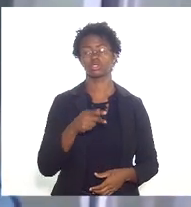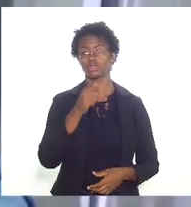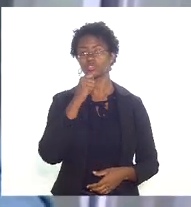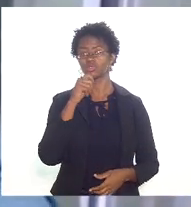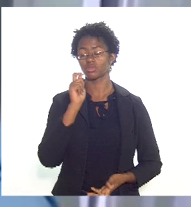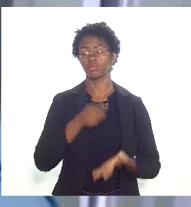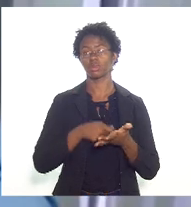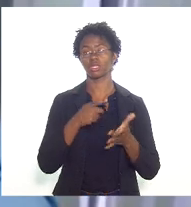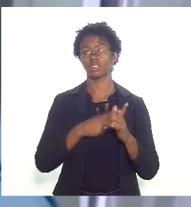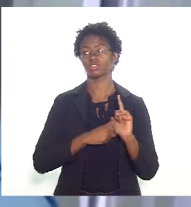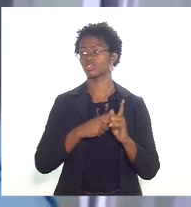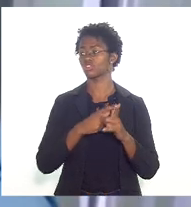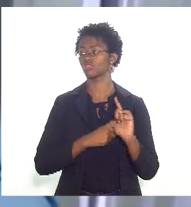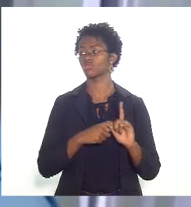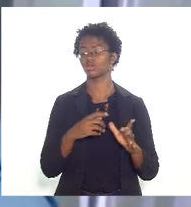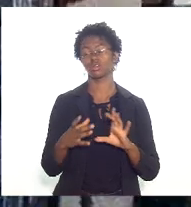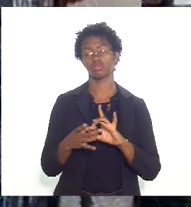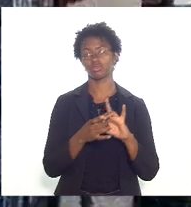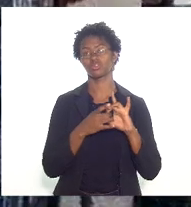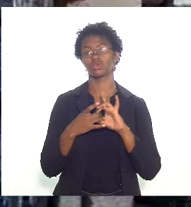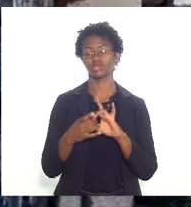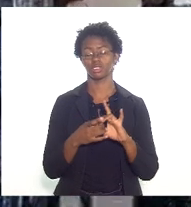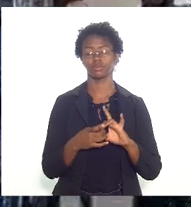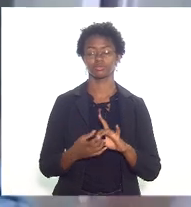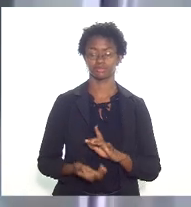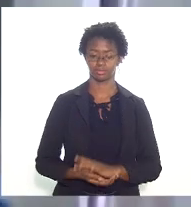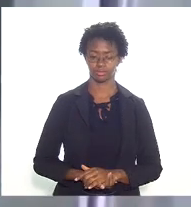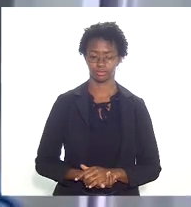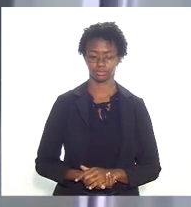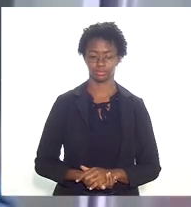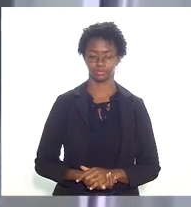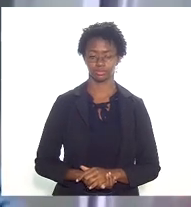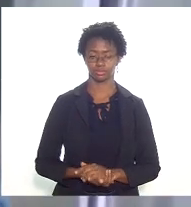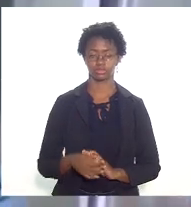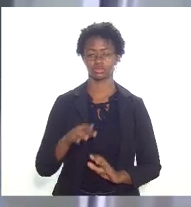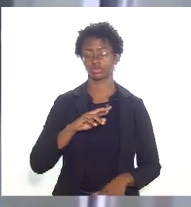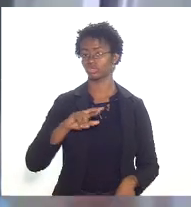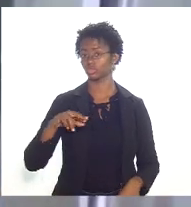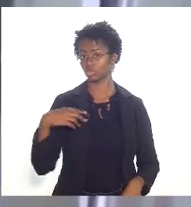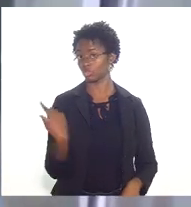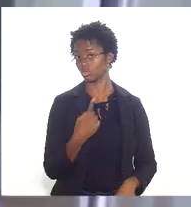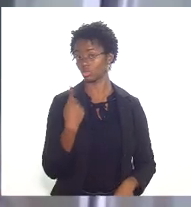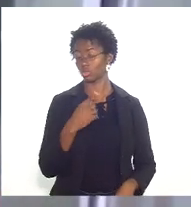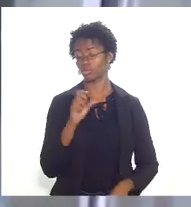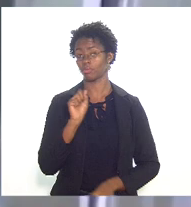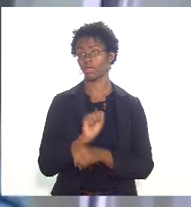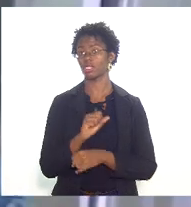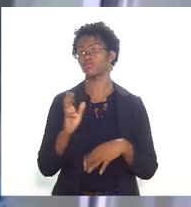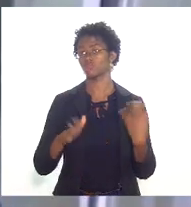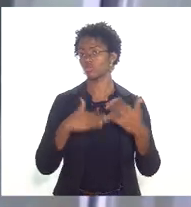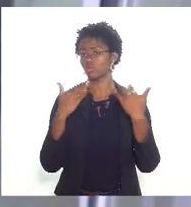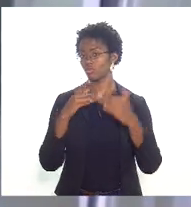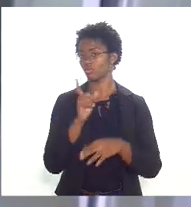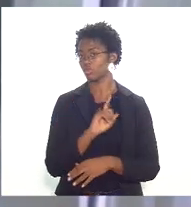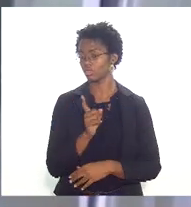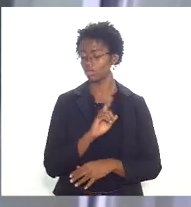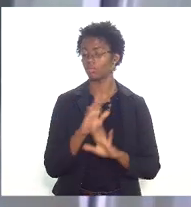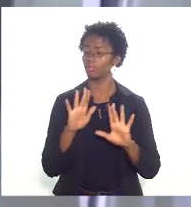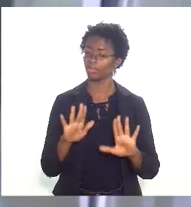dívidas com a união de tive serve para isso nós não ajuda a gente a se desenvolver não regime desenvolvimentista não é isso